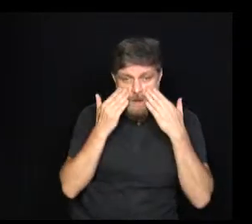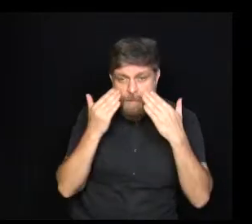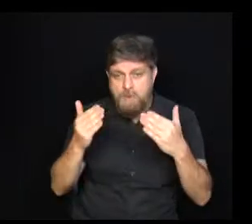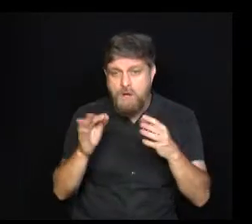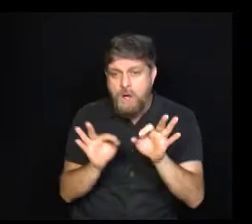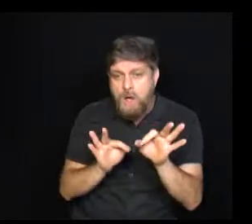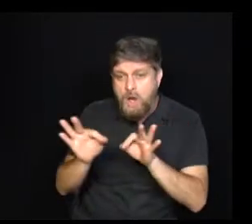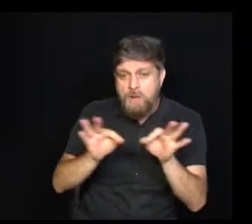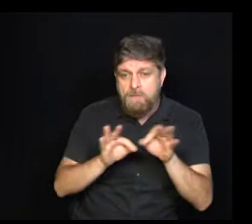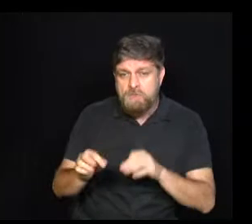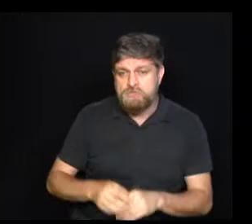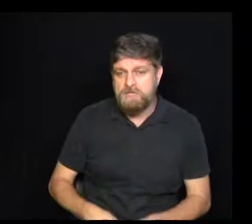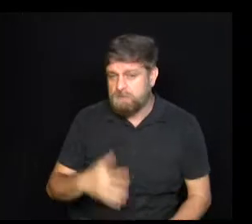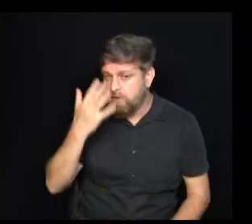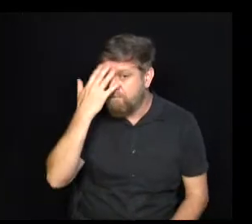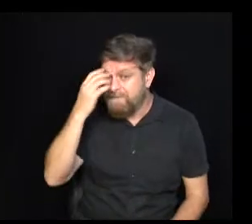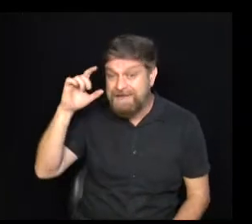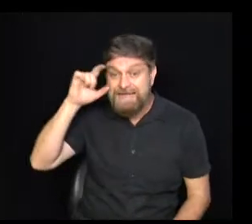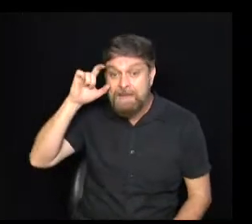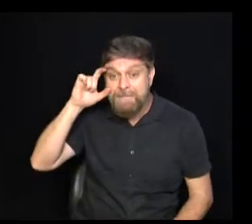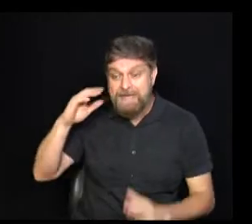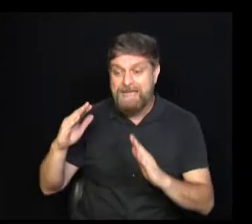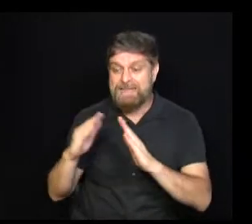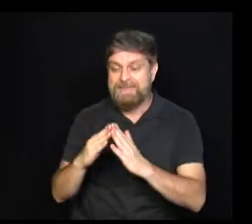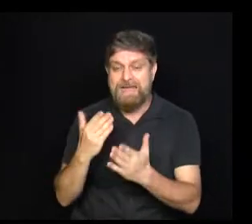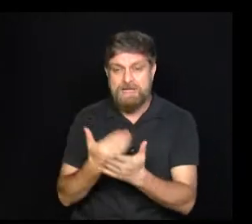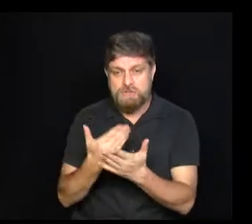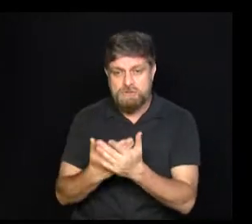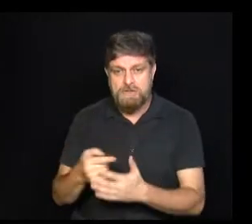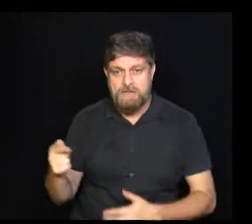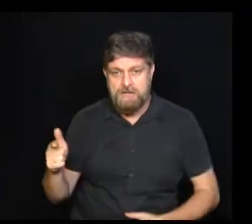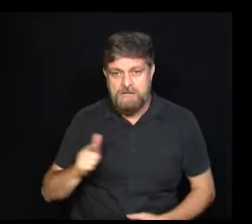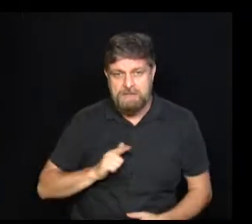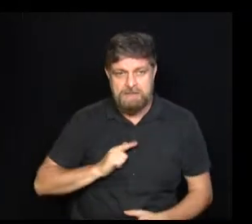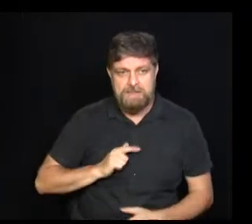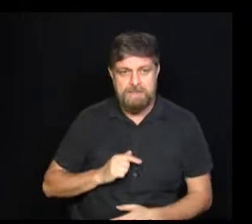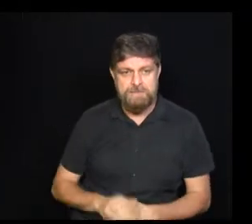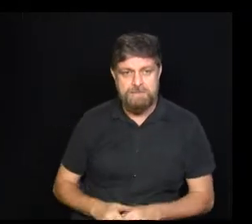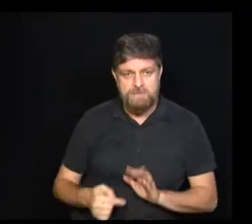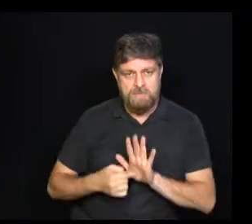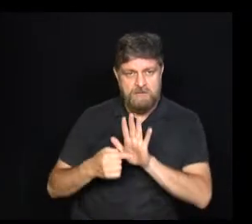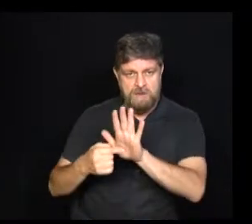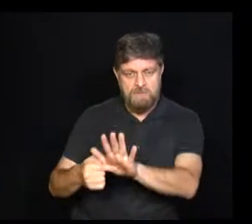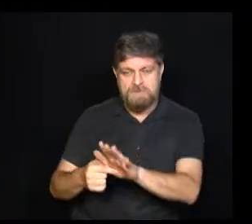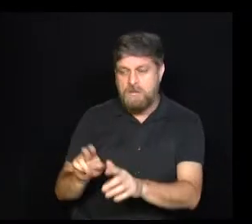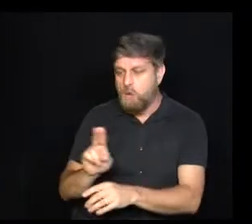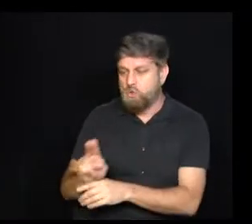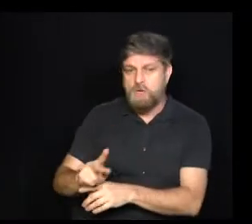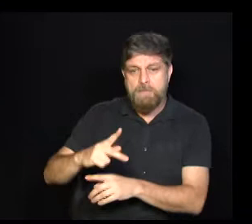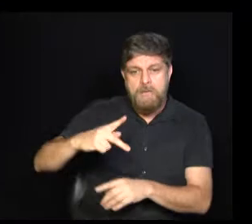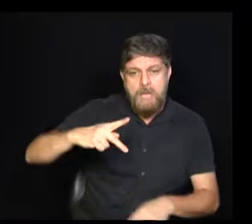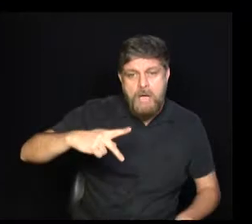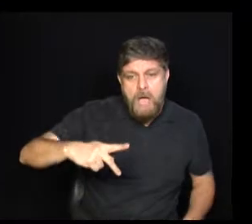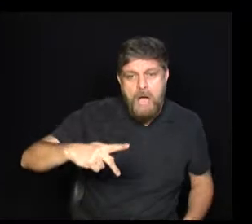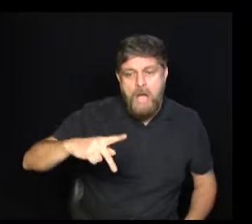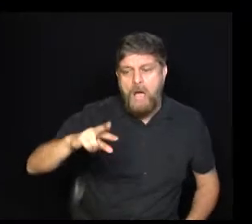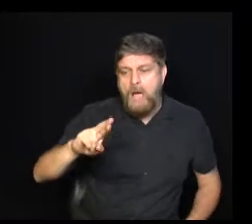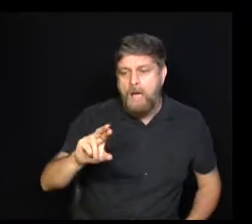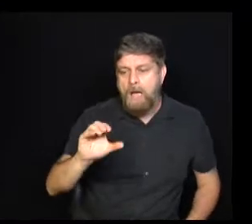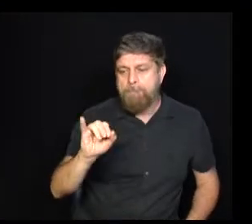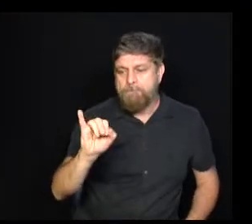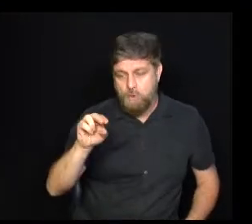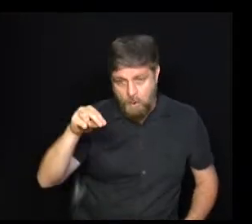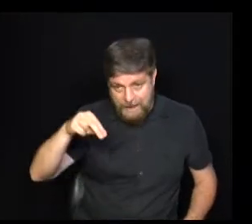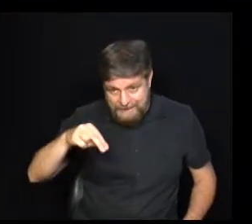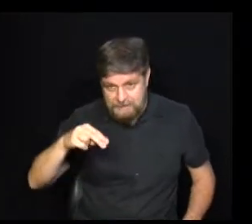projeto Maria da Penha Vai à Escola. Nós temos o PROIN, falei numa outra apresentação aí completa da Guarda, aqui também nesse espaço cedido